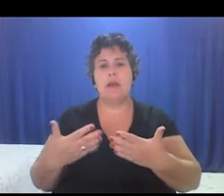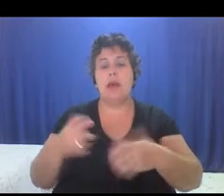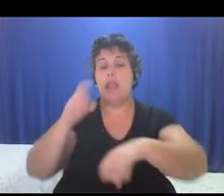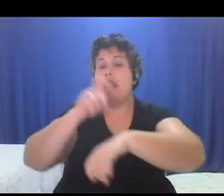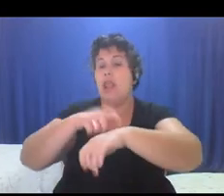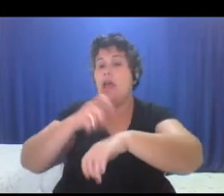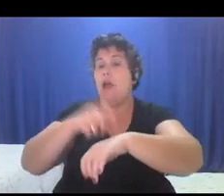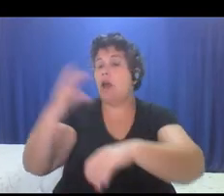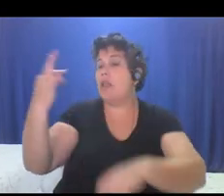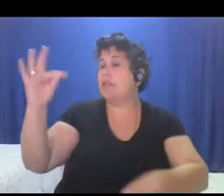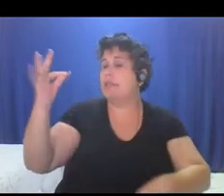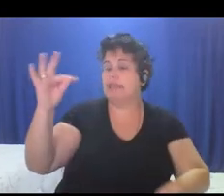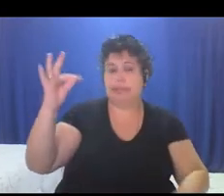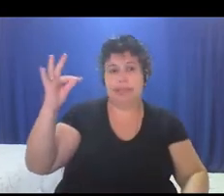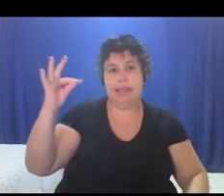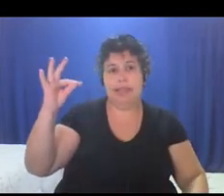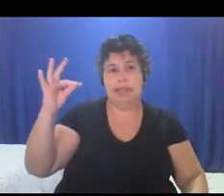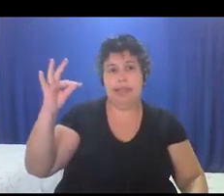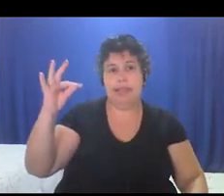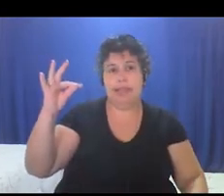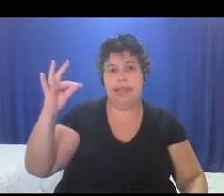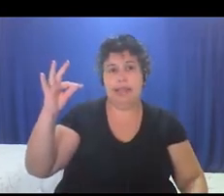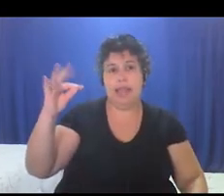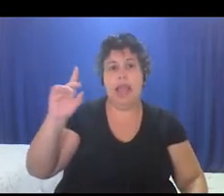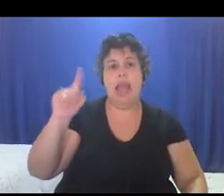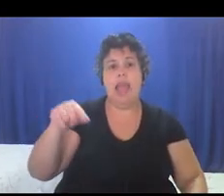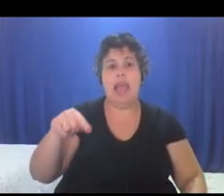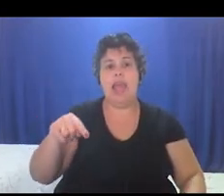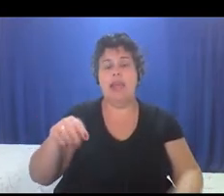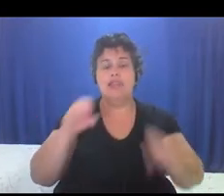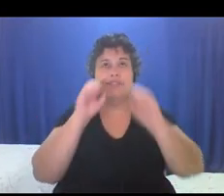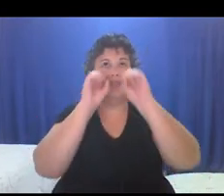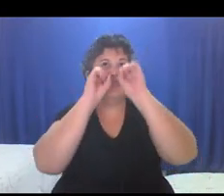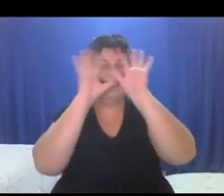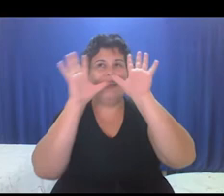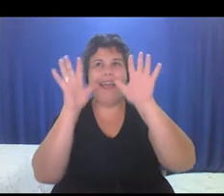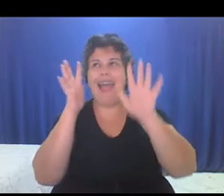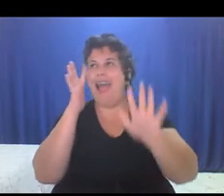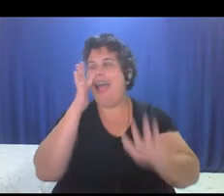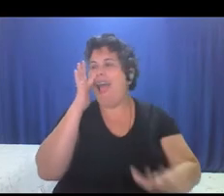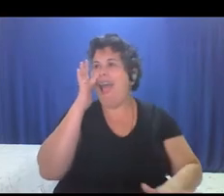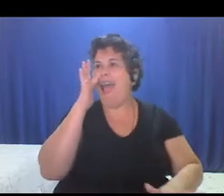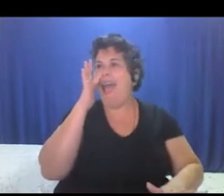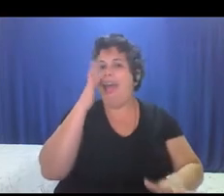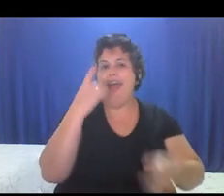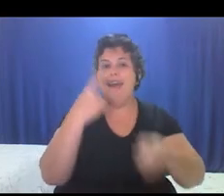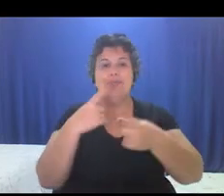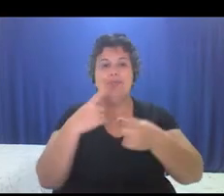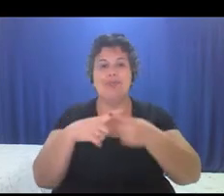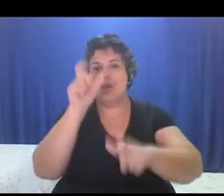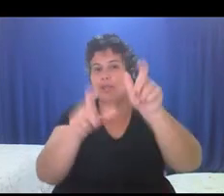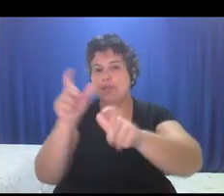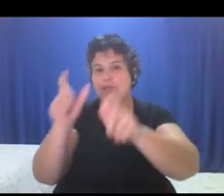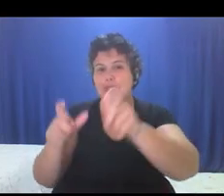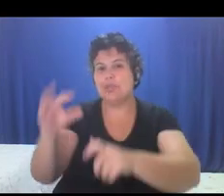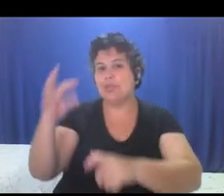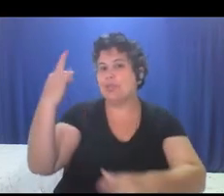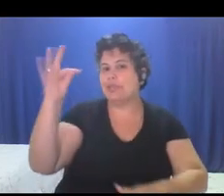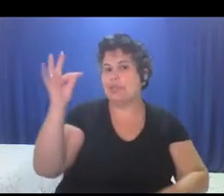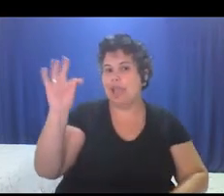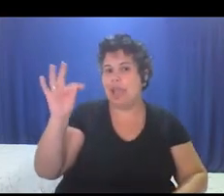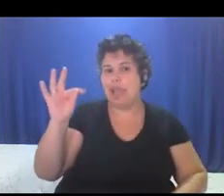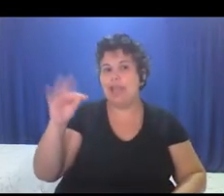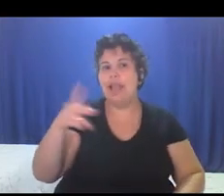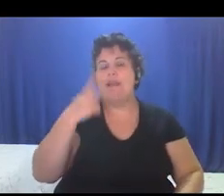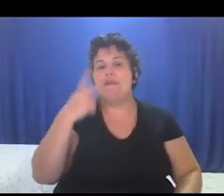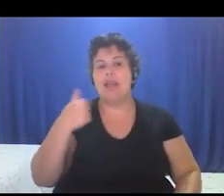técnico, é de brilhar mais ainda os olhos, né? Porque as pessoas técnicas vão estar falando: olha, eu já participei de uma